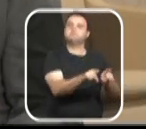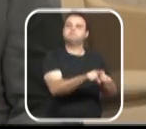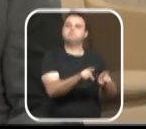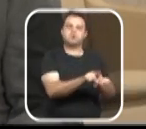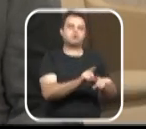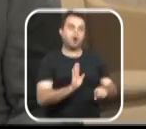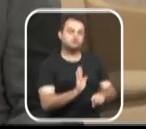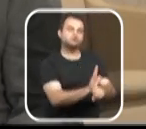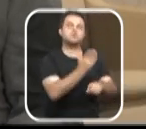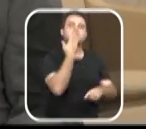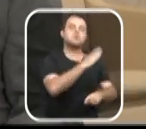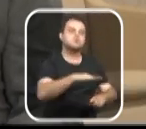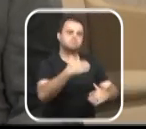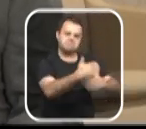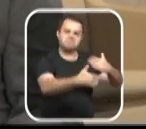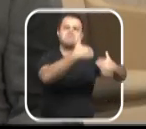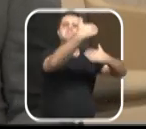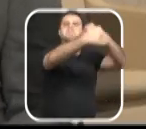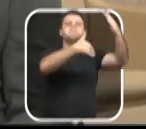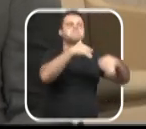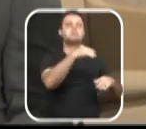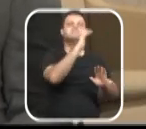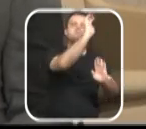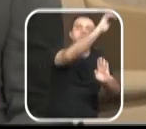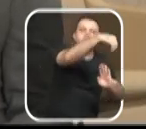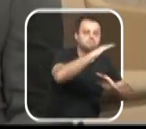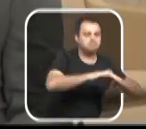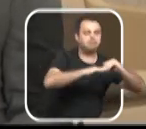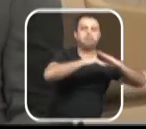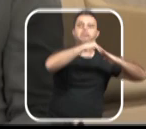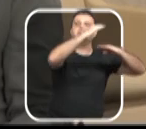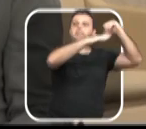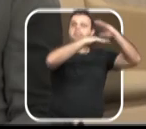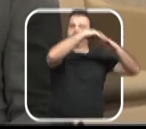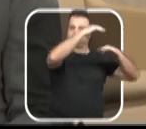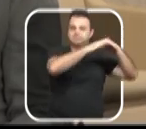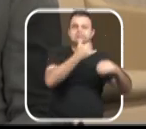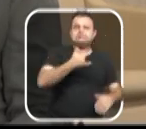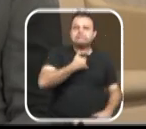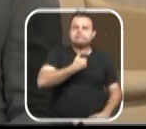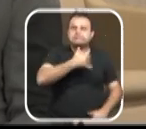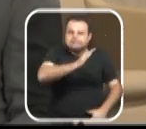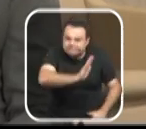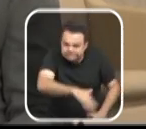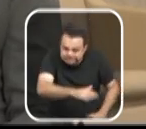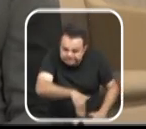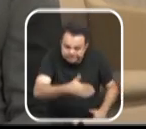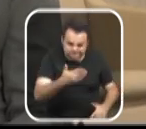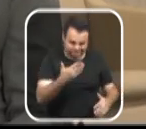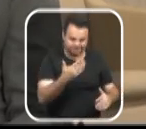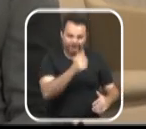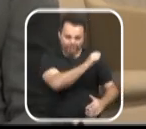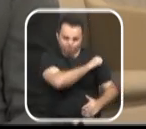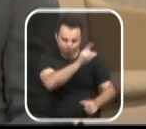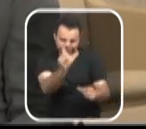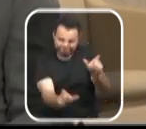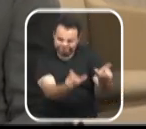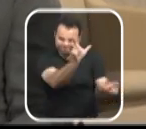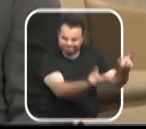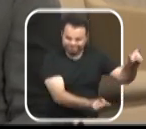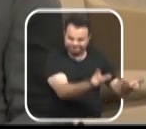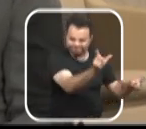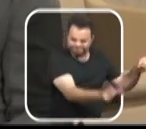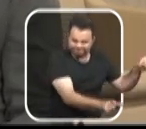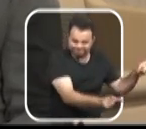formação do indivíduo. Então, os alunos, desde a mais tenra idade, né, e a partir